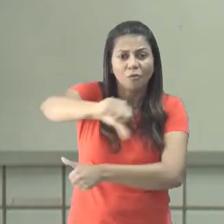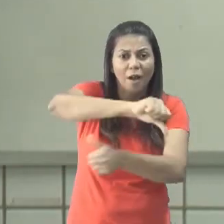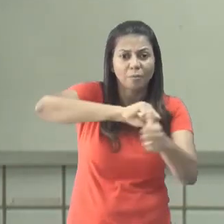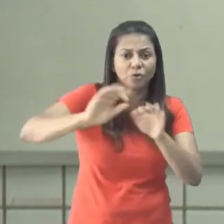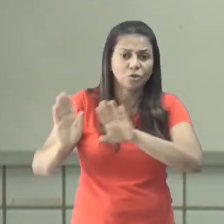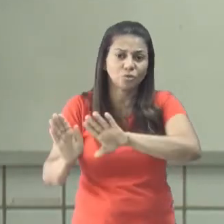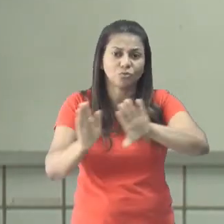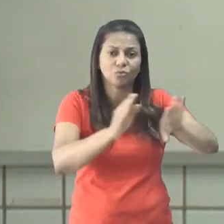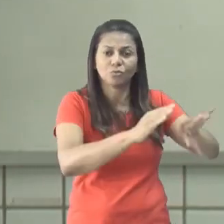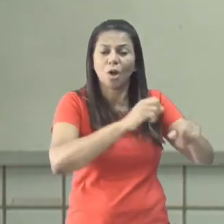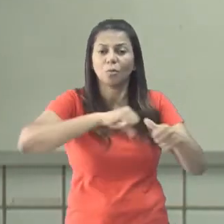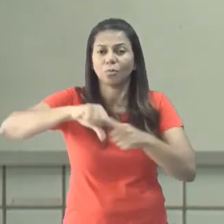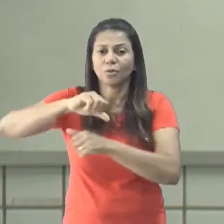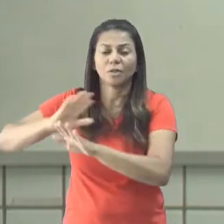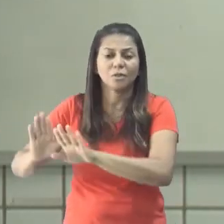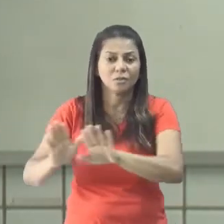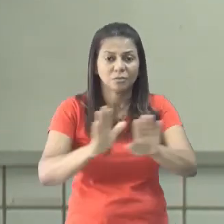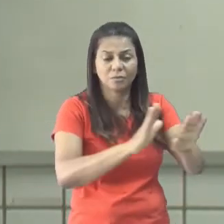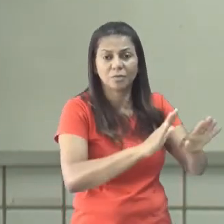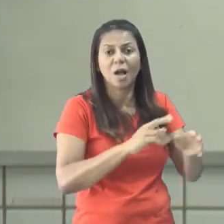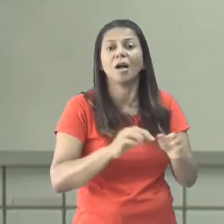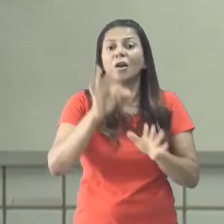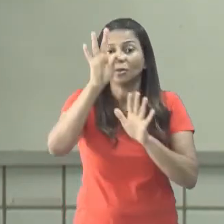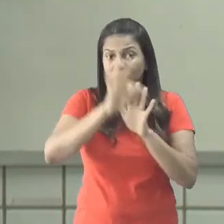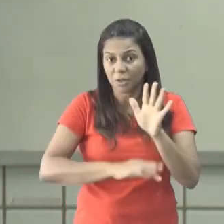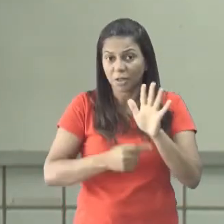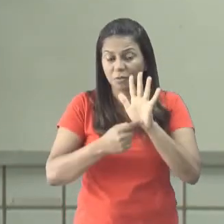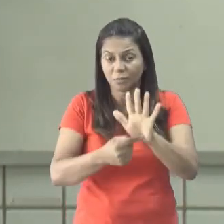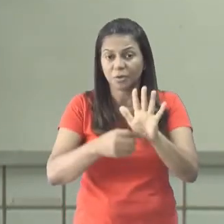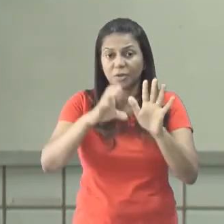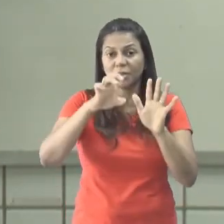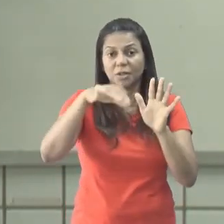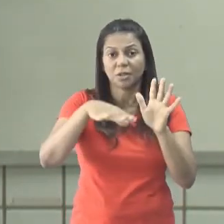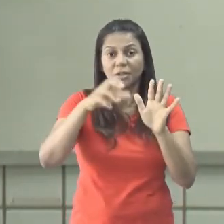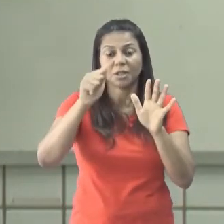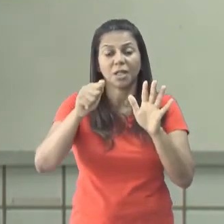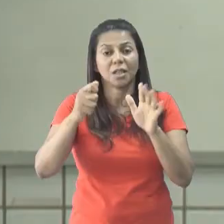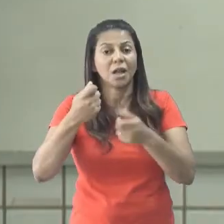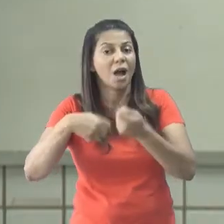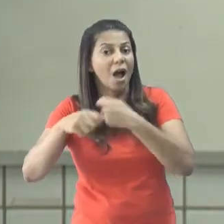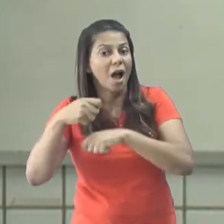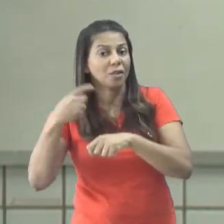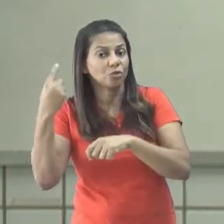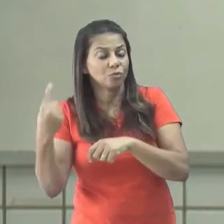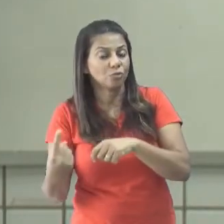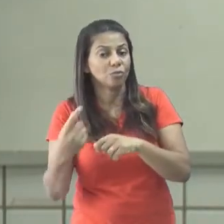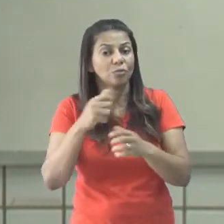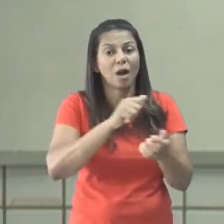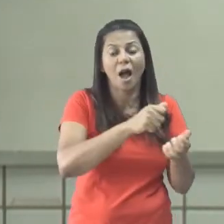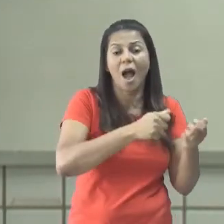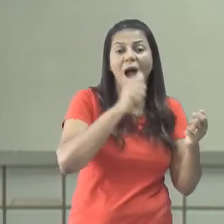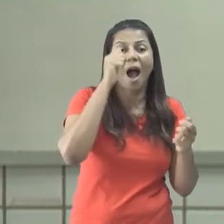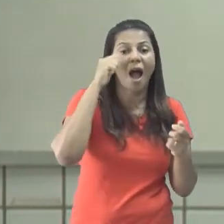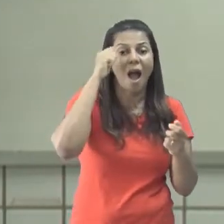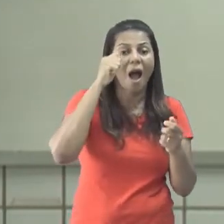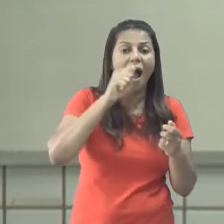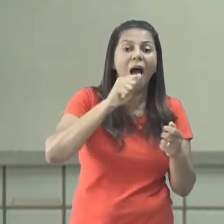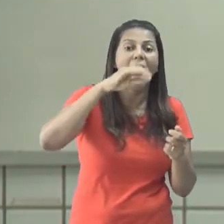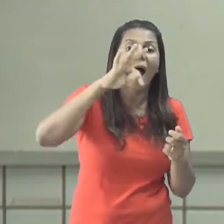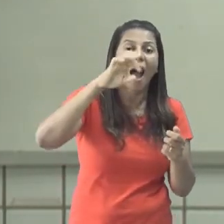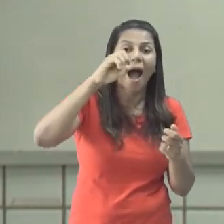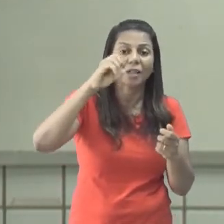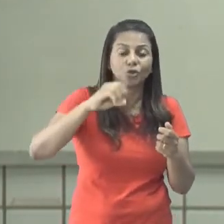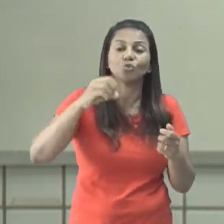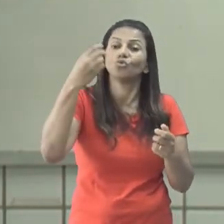personagens. Então, é importante que o texto venha dizendo, cena X, ato 1. Aí, o ato 1 são dois personagens.